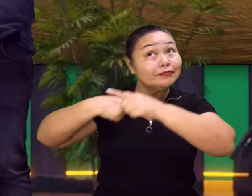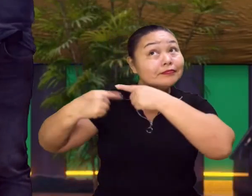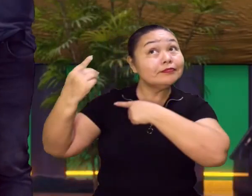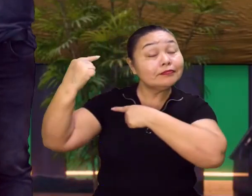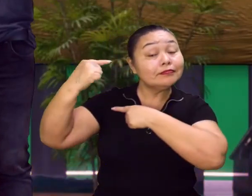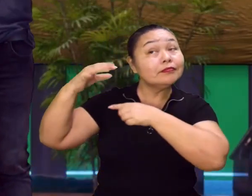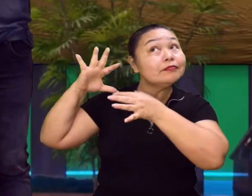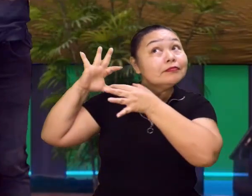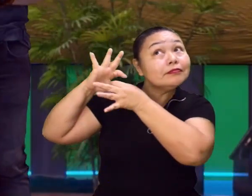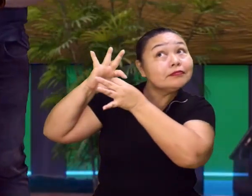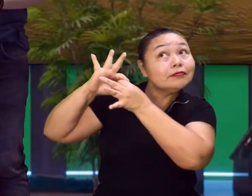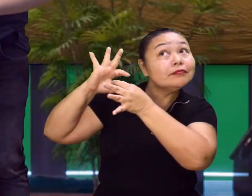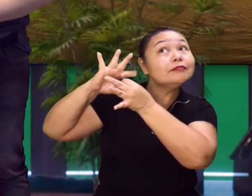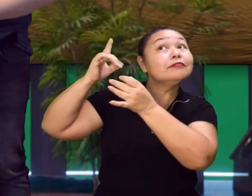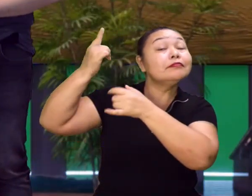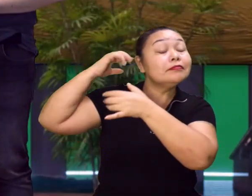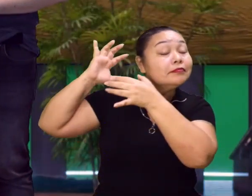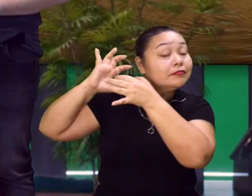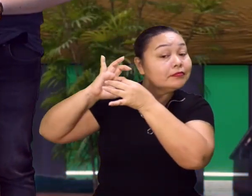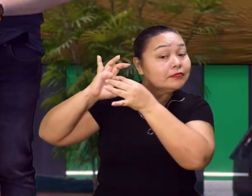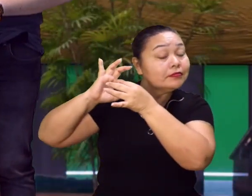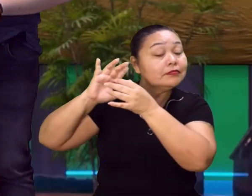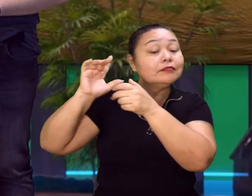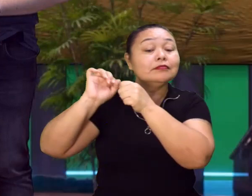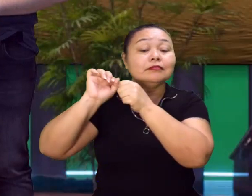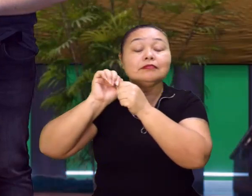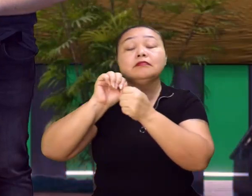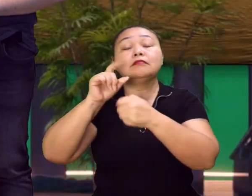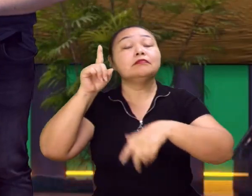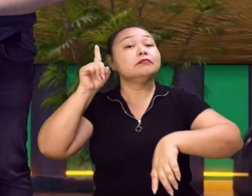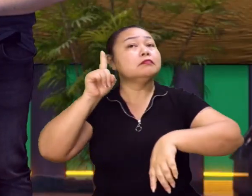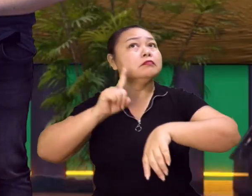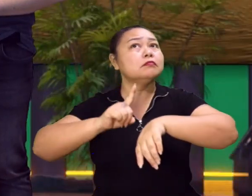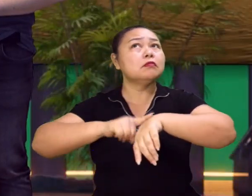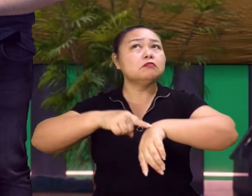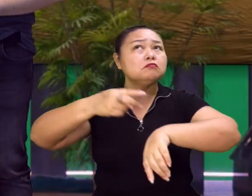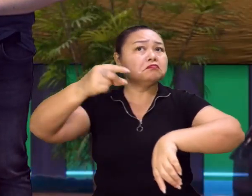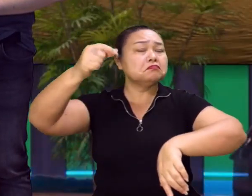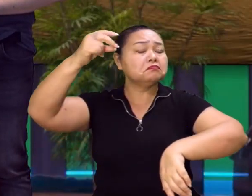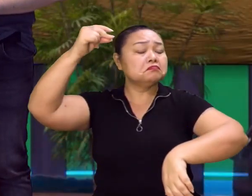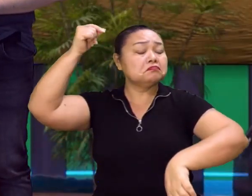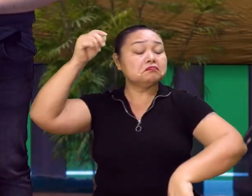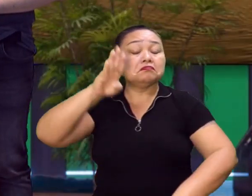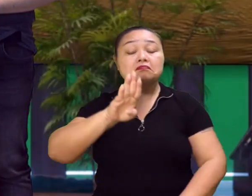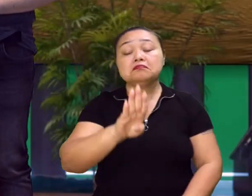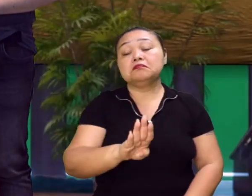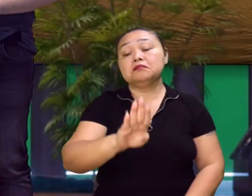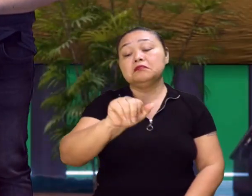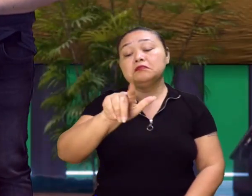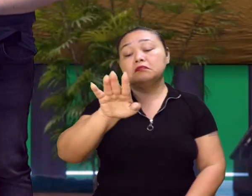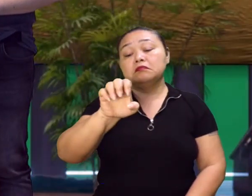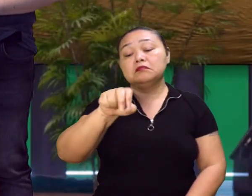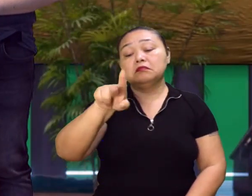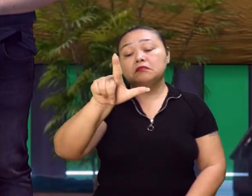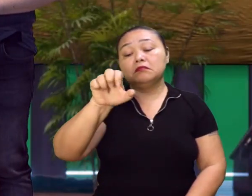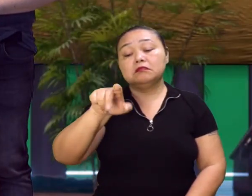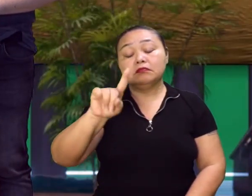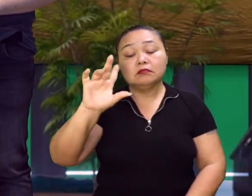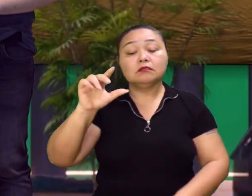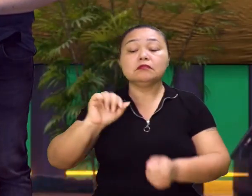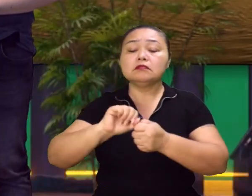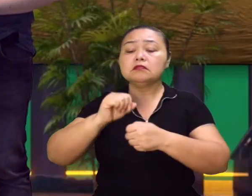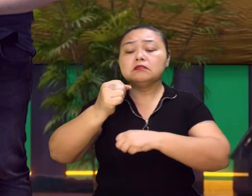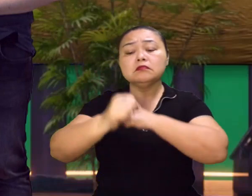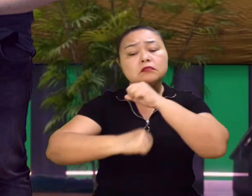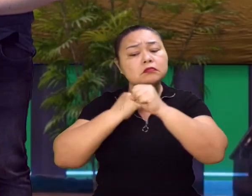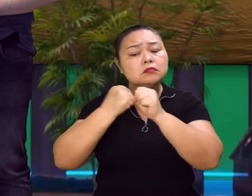Naquele contexto, Naquele contexto, momento. isso, no tempo da Babilônia, né? Isso, no tempo do, não sei quantos mil anos antes de Cristo, a gente